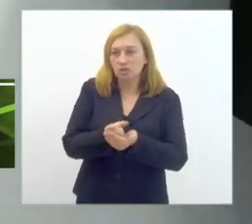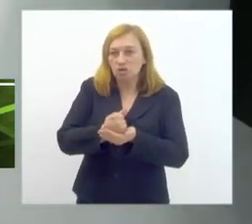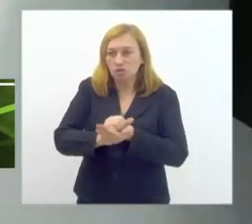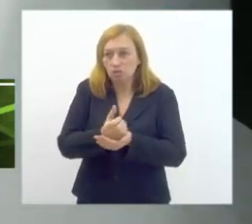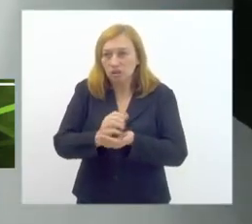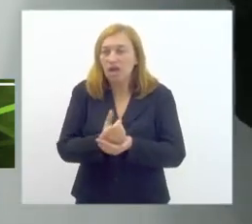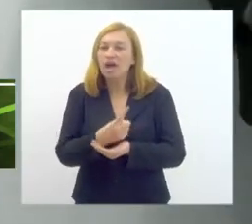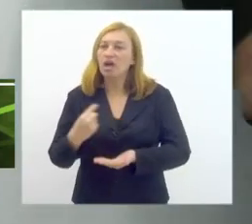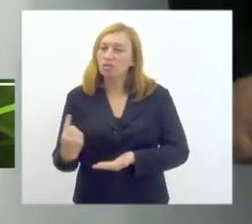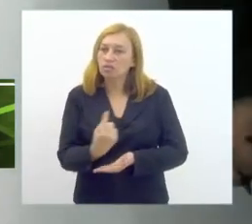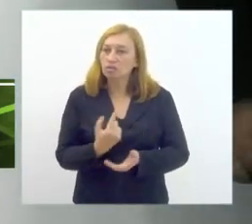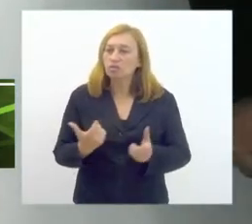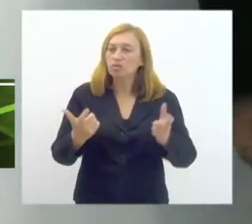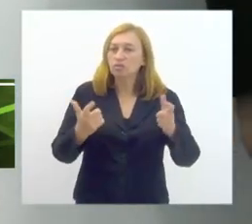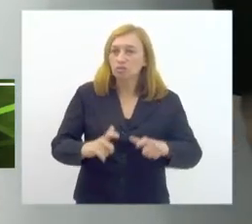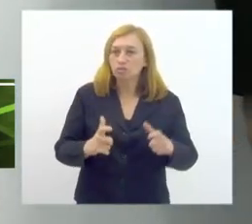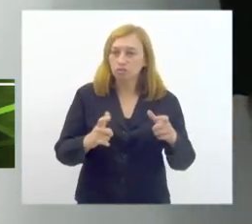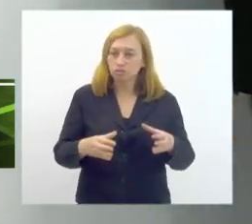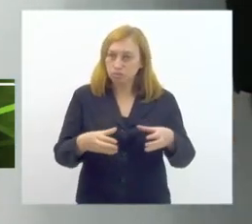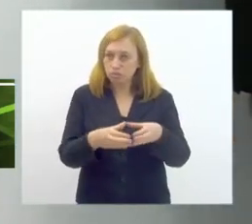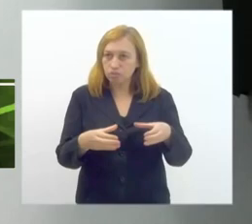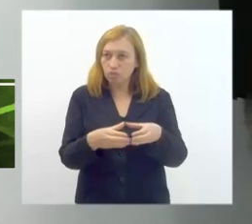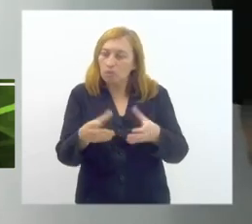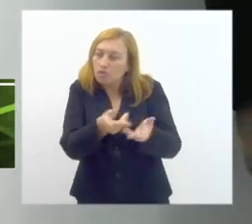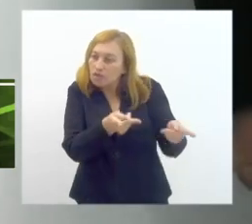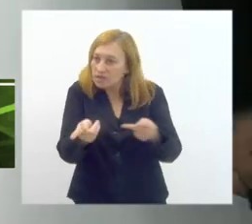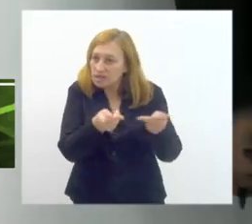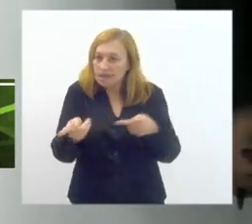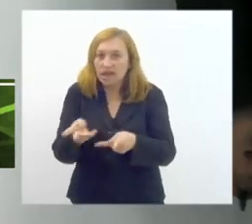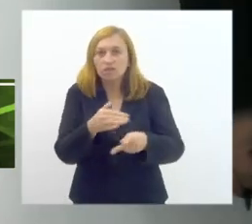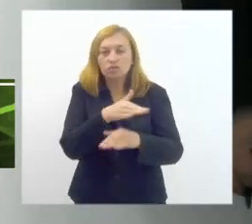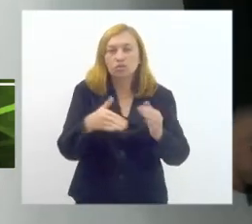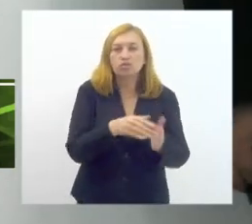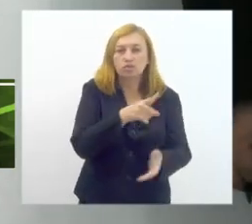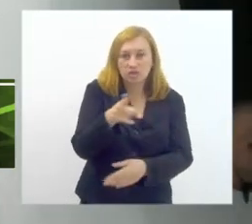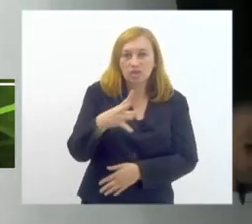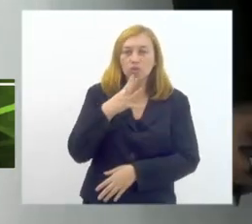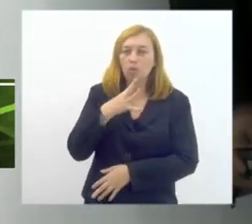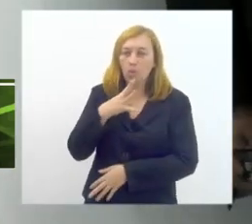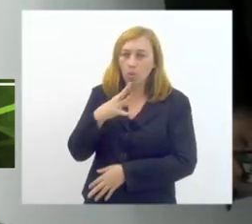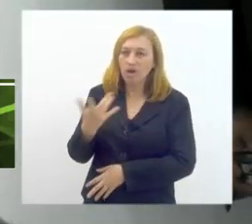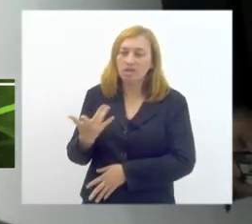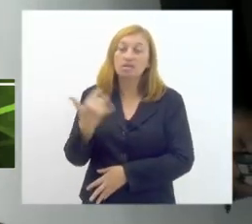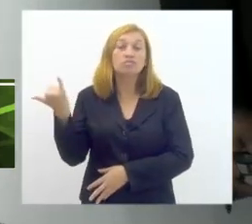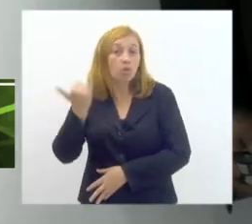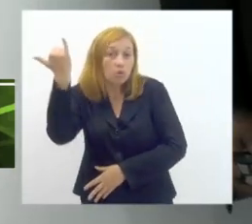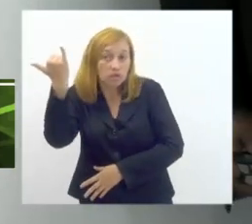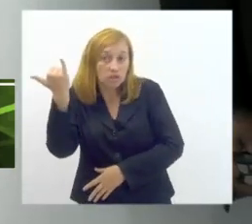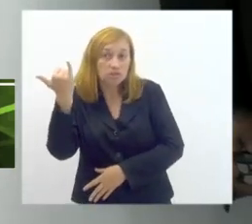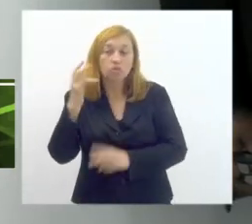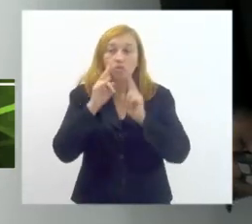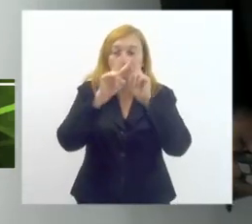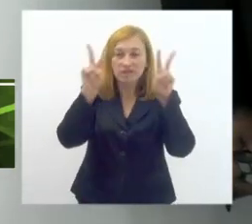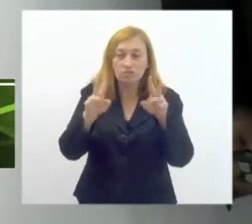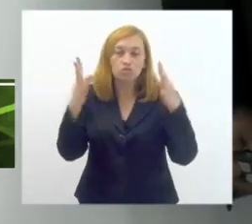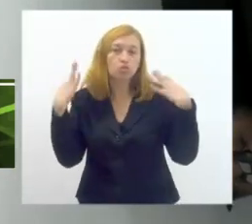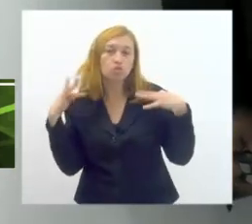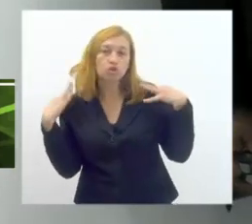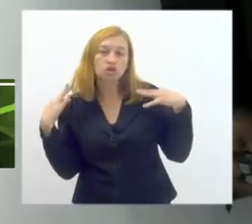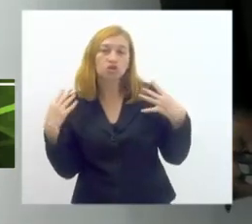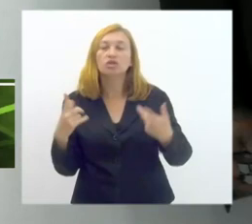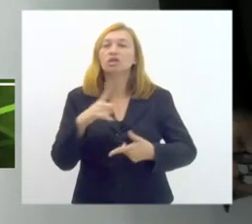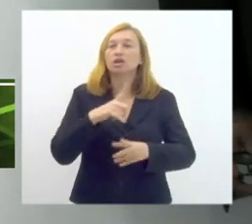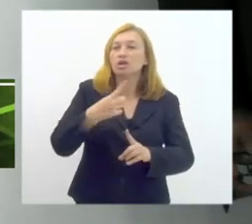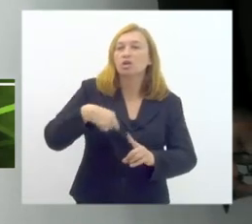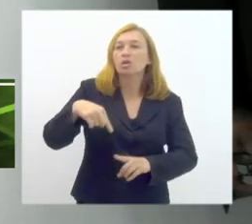essa é a nossa região, uma região muito visitada, né? Todos conhecem, uma região extremamente importante do ponto de vista turístico, que tem em